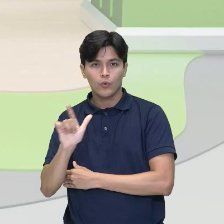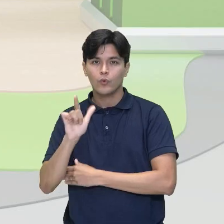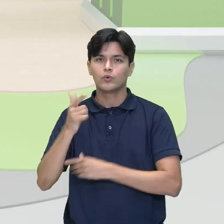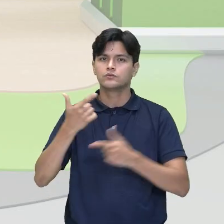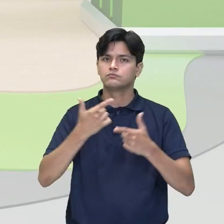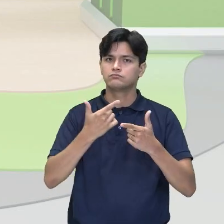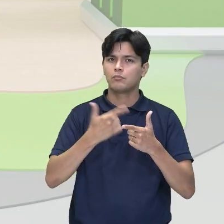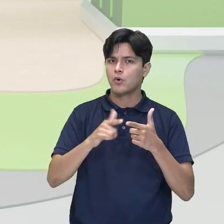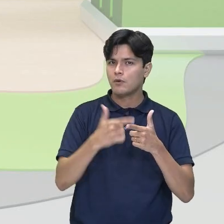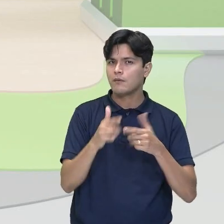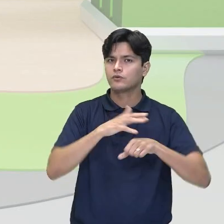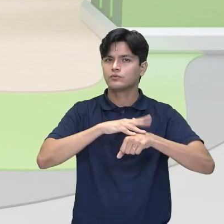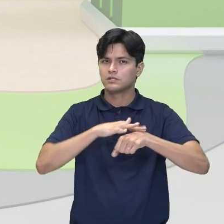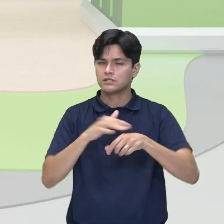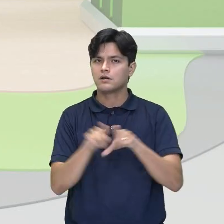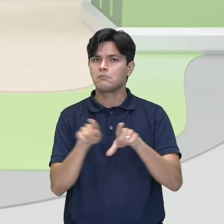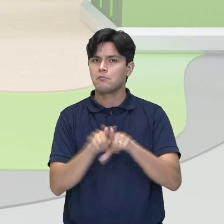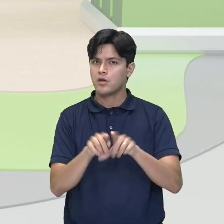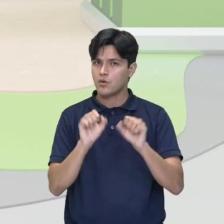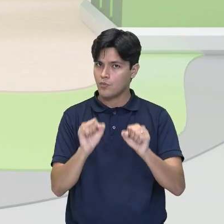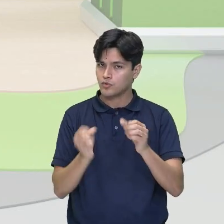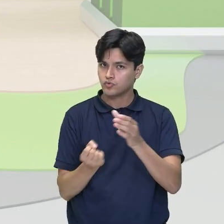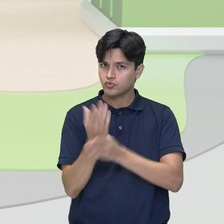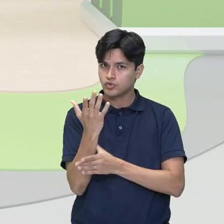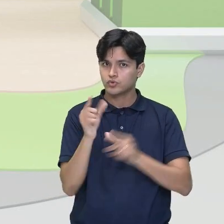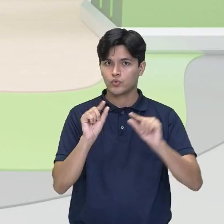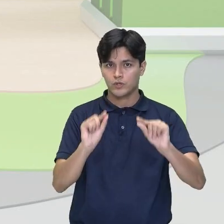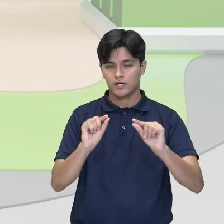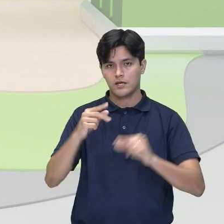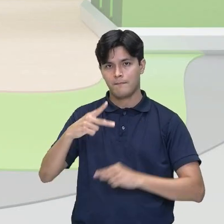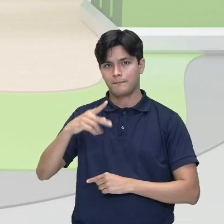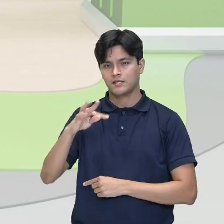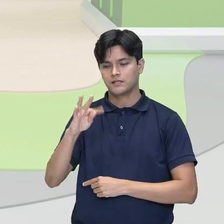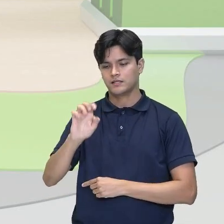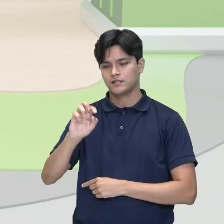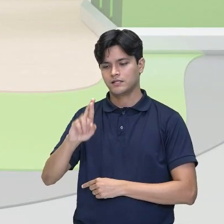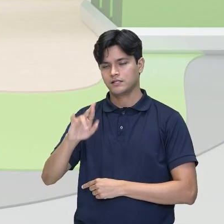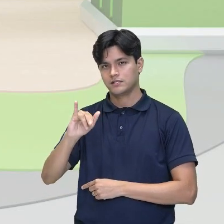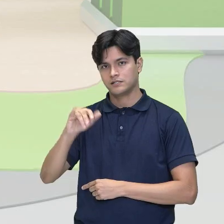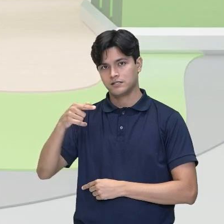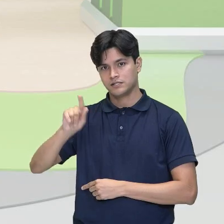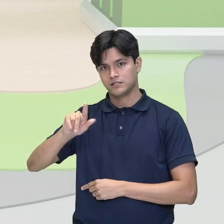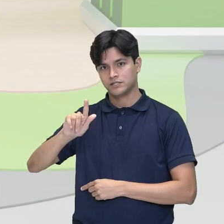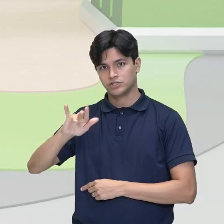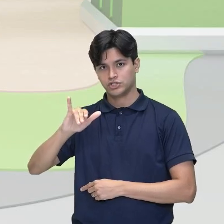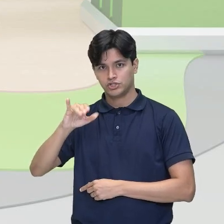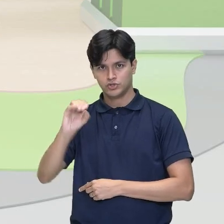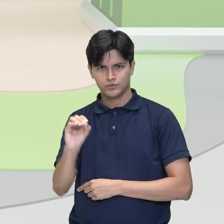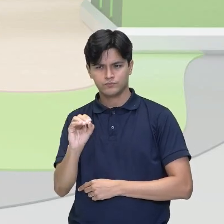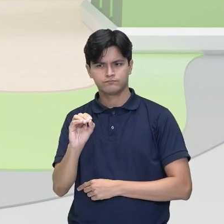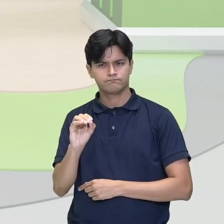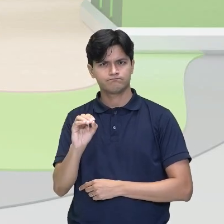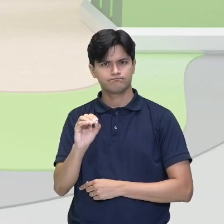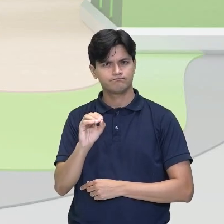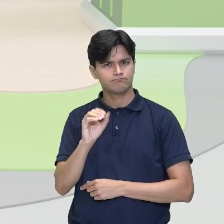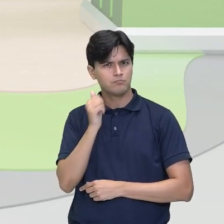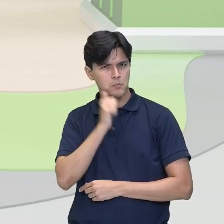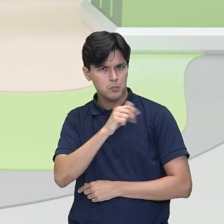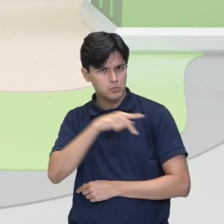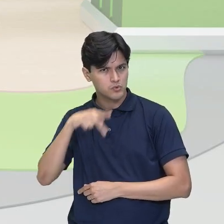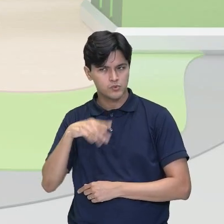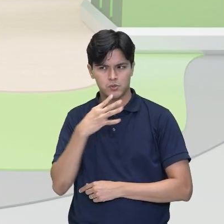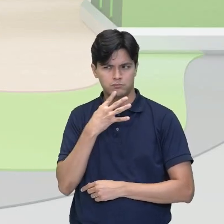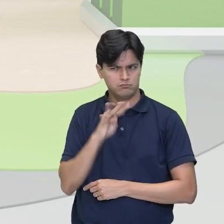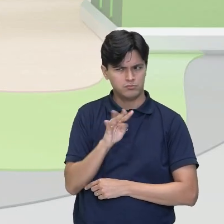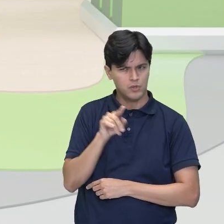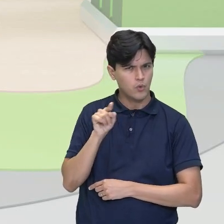Outra lesão também é o quê? O pterígio. Professora, eu não conheço isso. Com esse